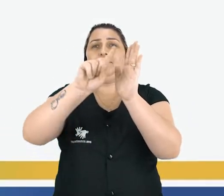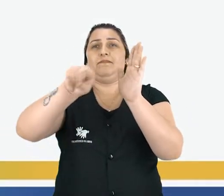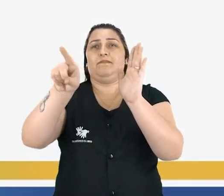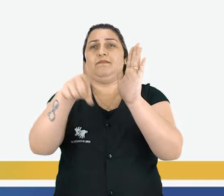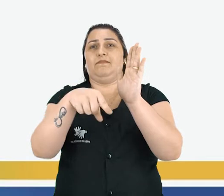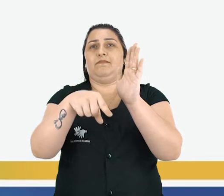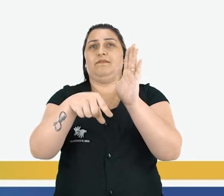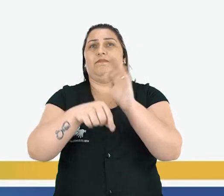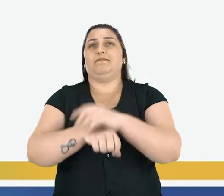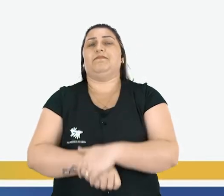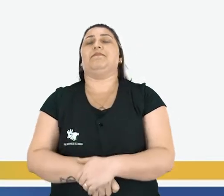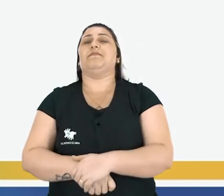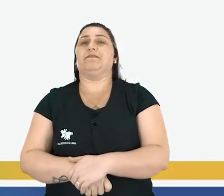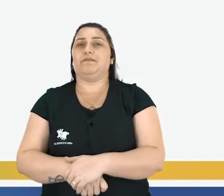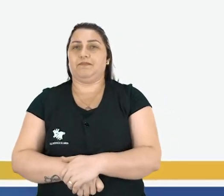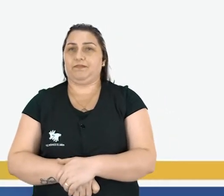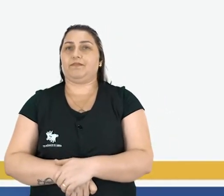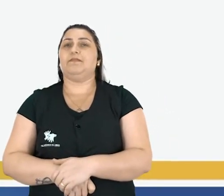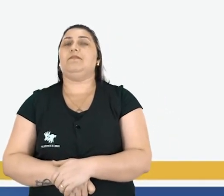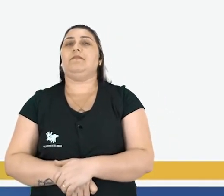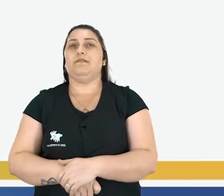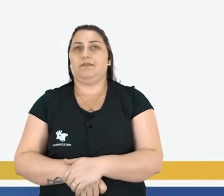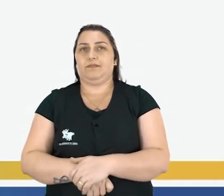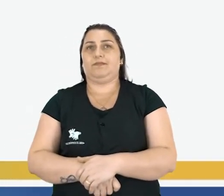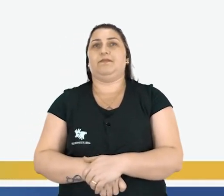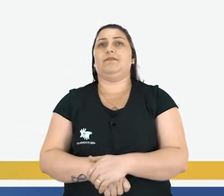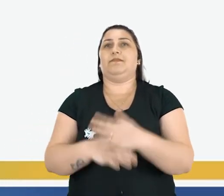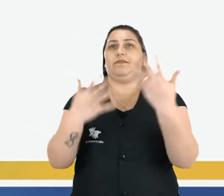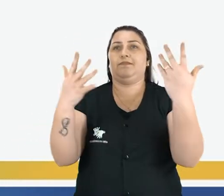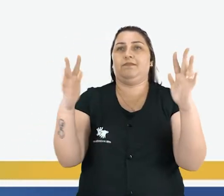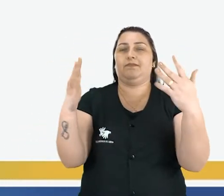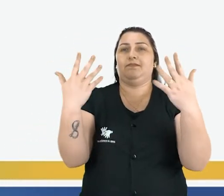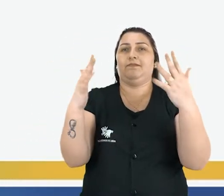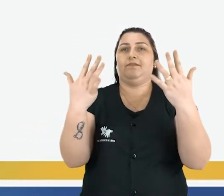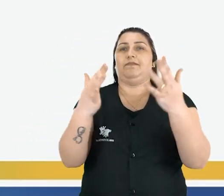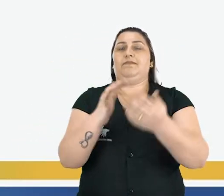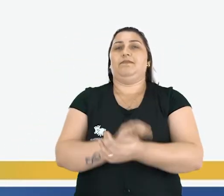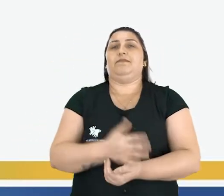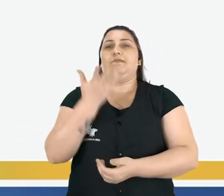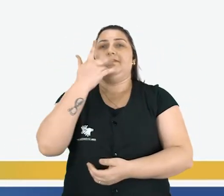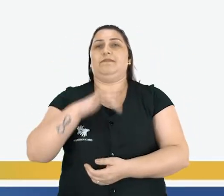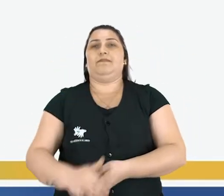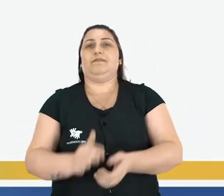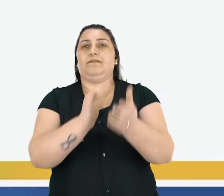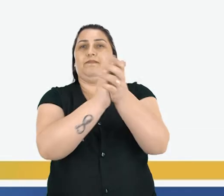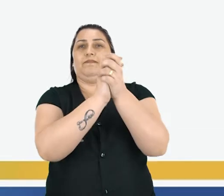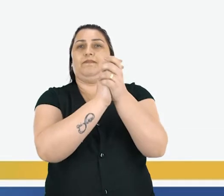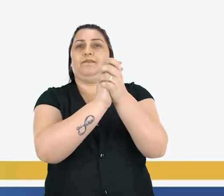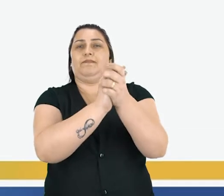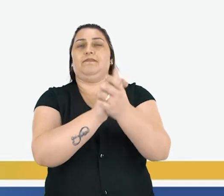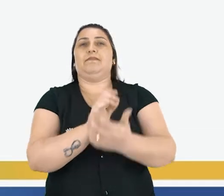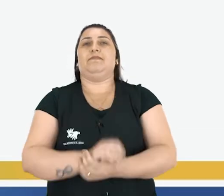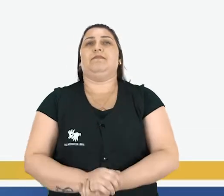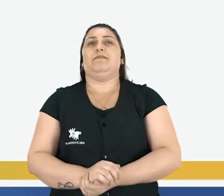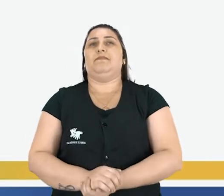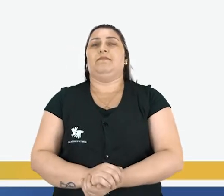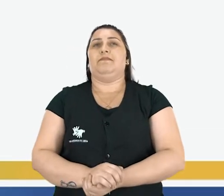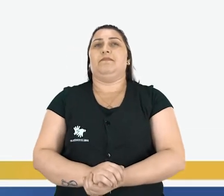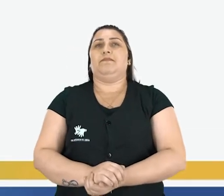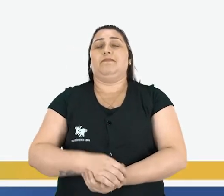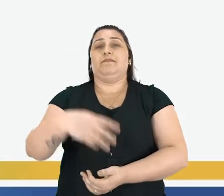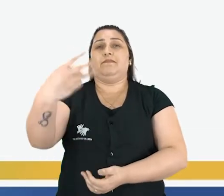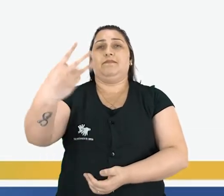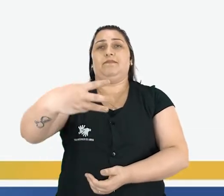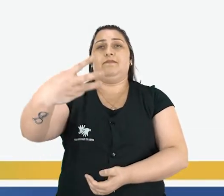nome dessa dependência sala de aula muito bem crianças Parabéns vamos para a nossa